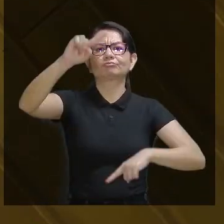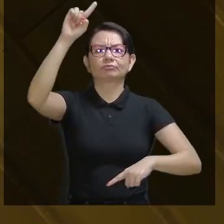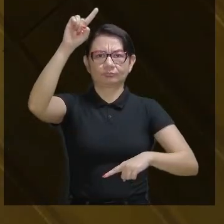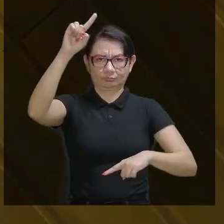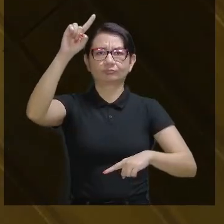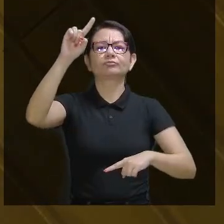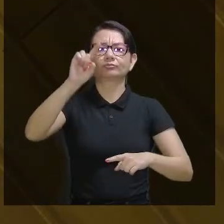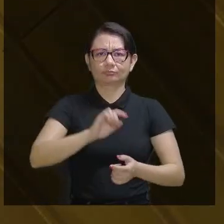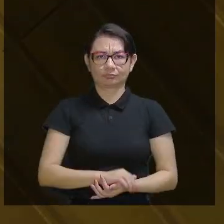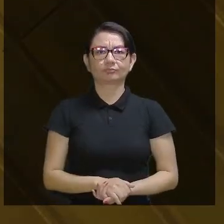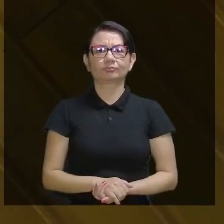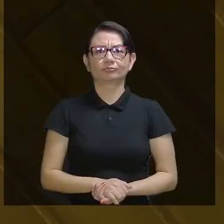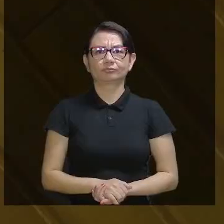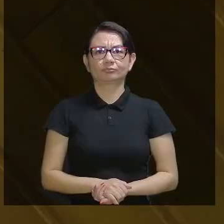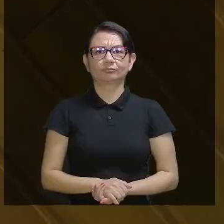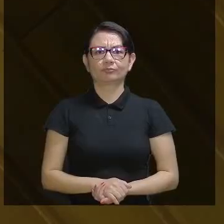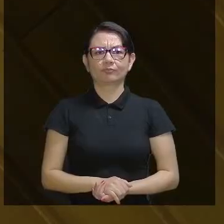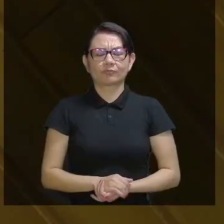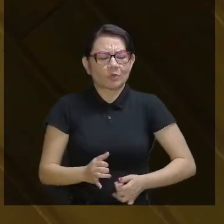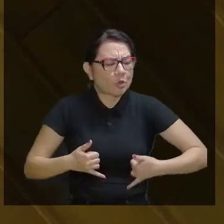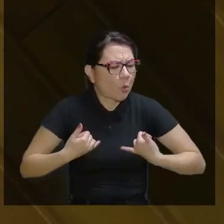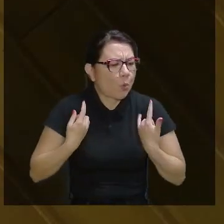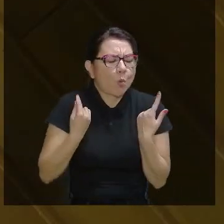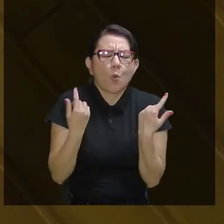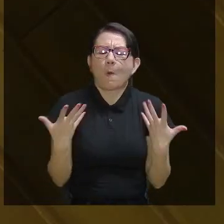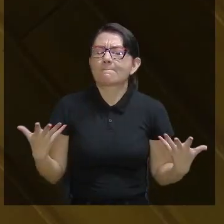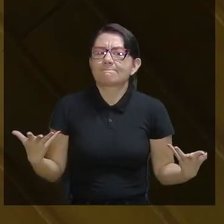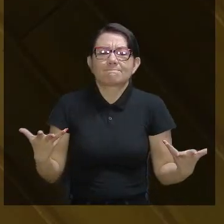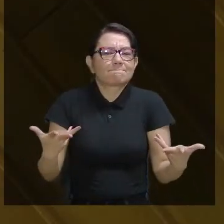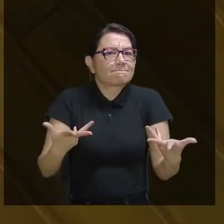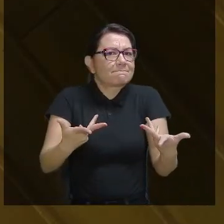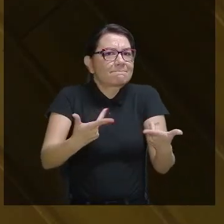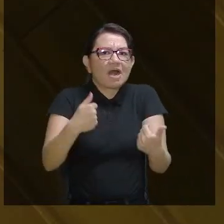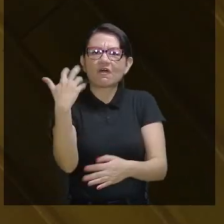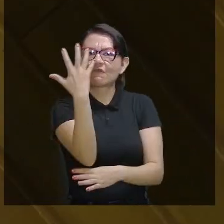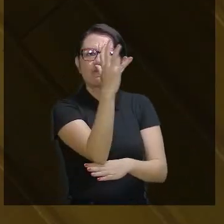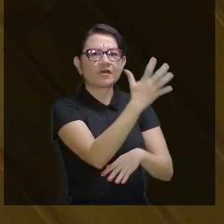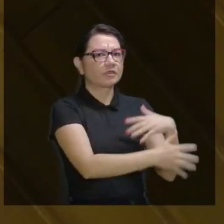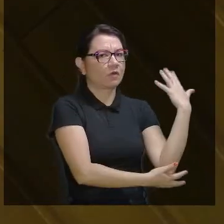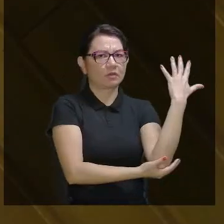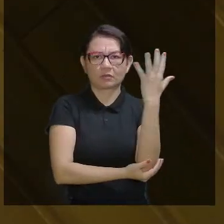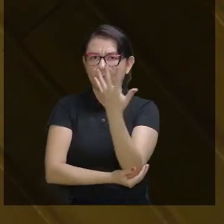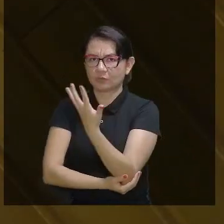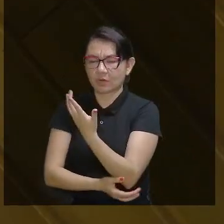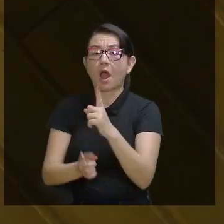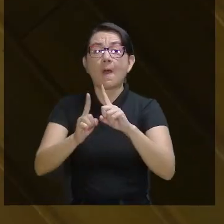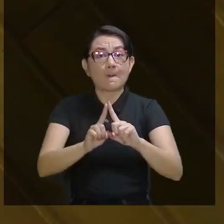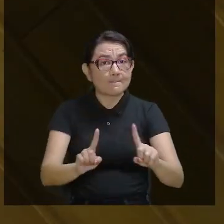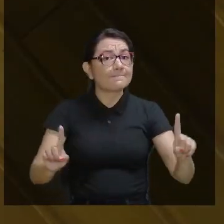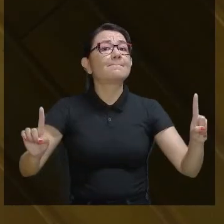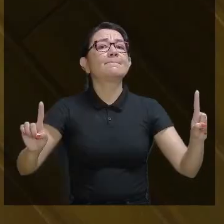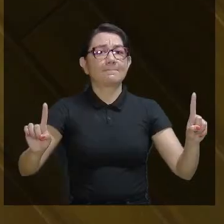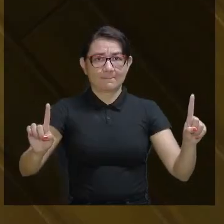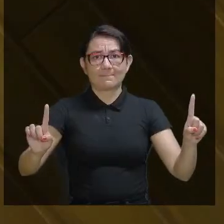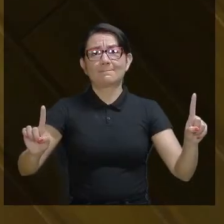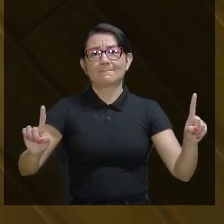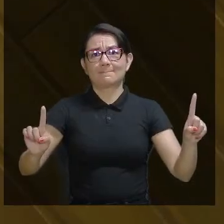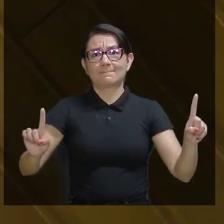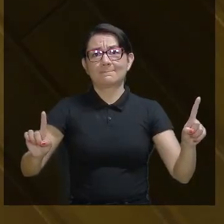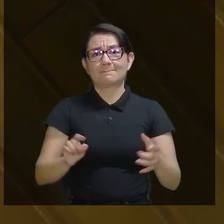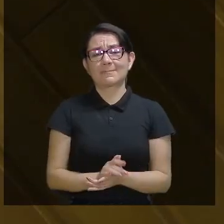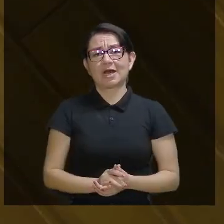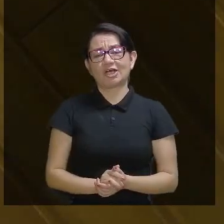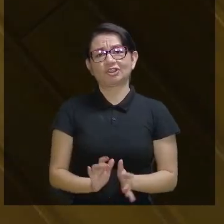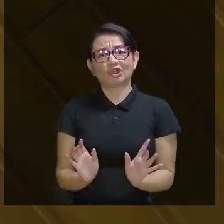nação que tem uma riqueza imensa natural, mas que está muito